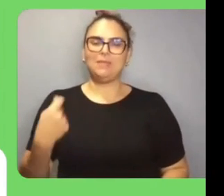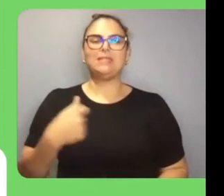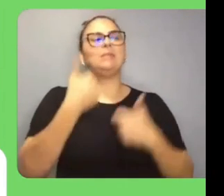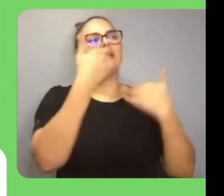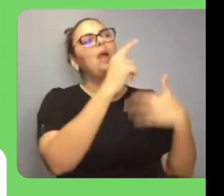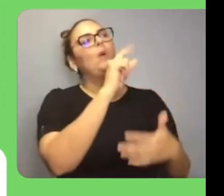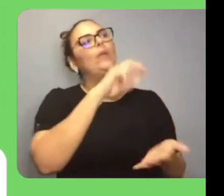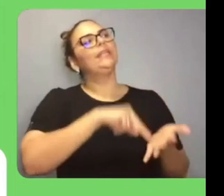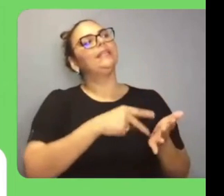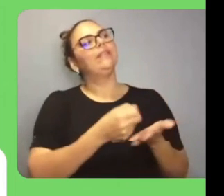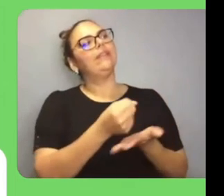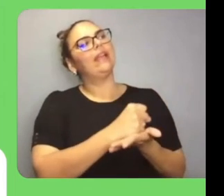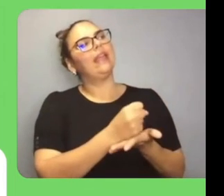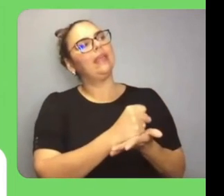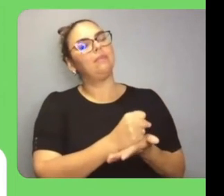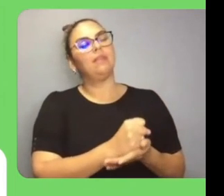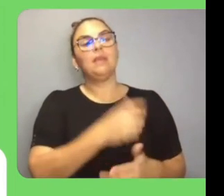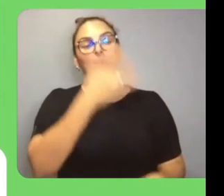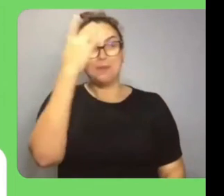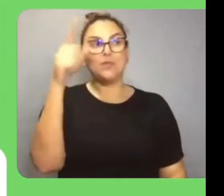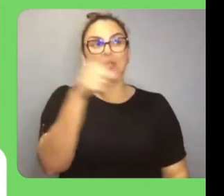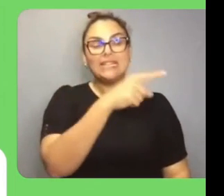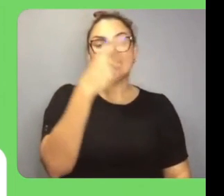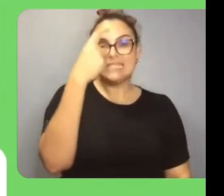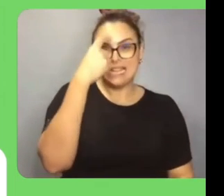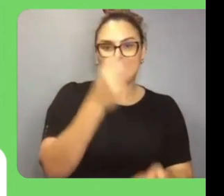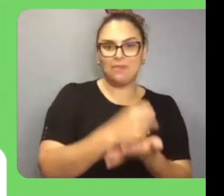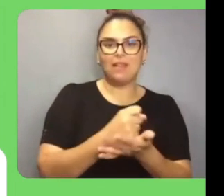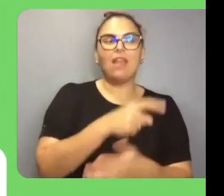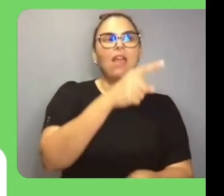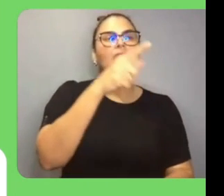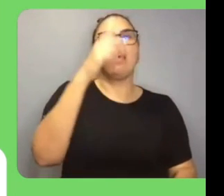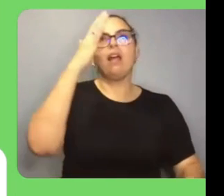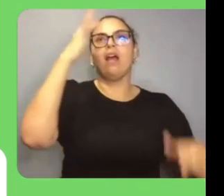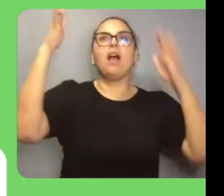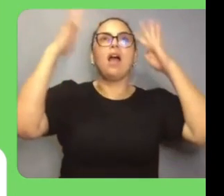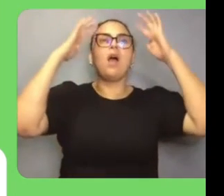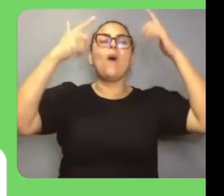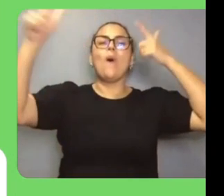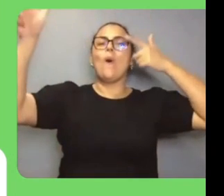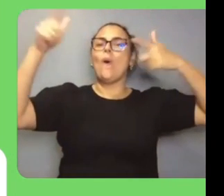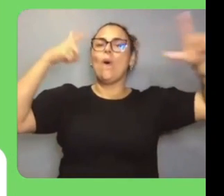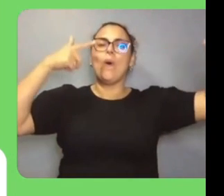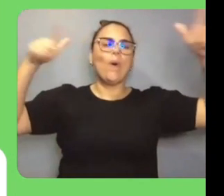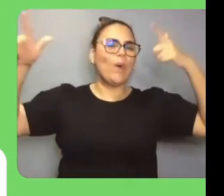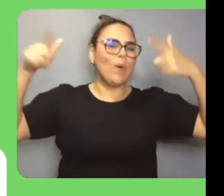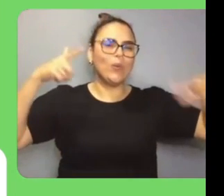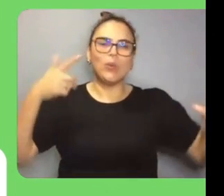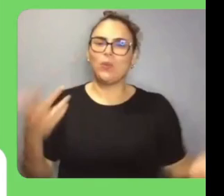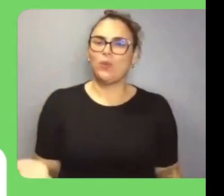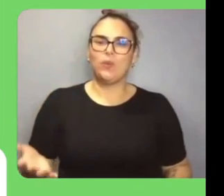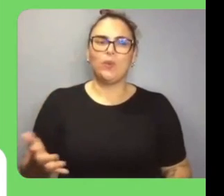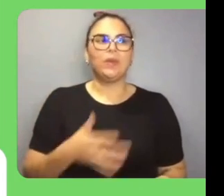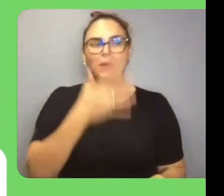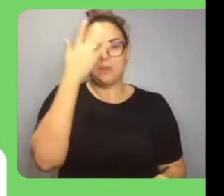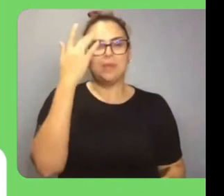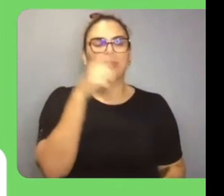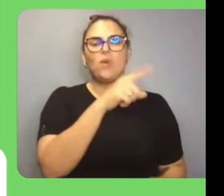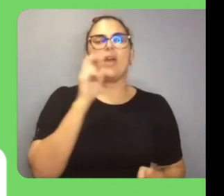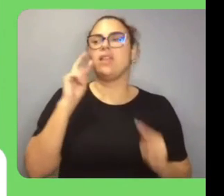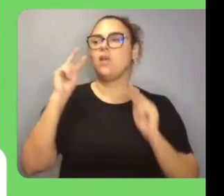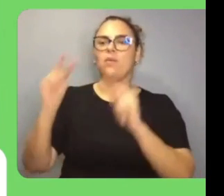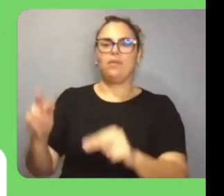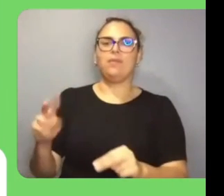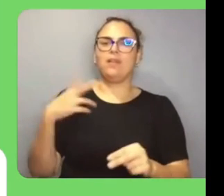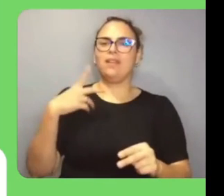que entendem o que é game, a impressão que dá é que elas vivem no fantástico mundo de Bob, né, cara? Porque os caras, eles não olham o que acontece na esquina